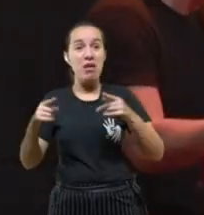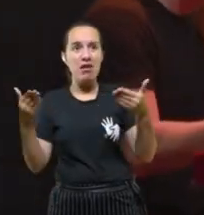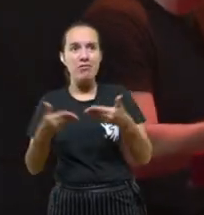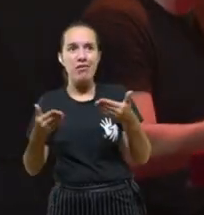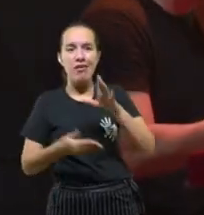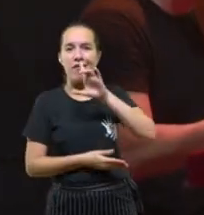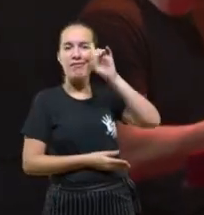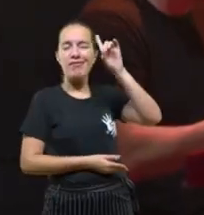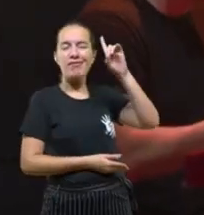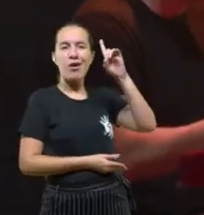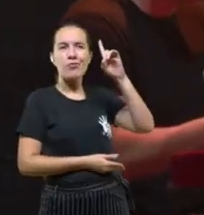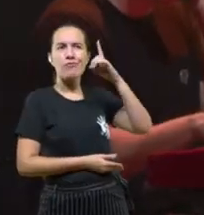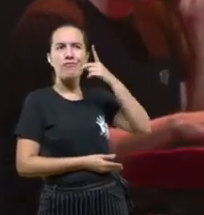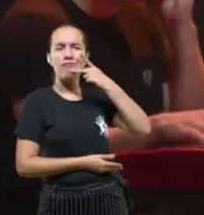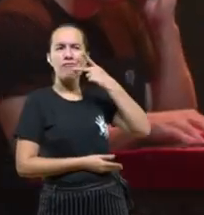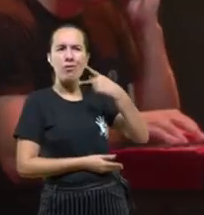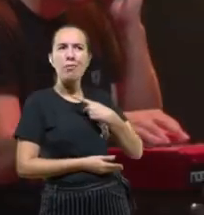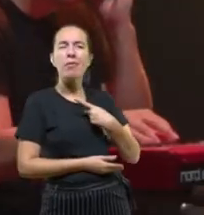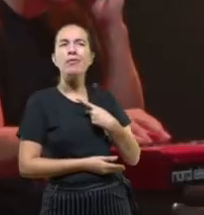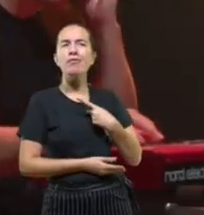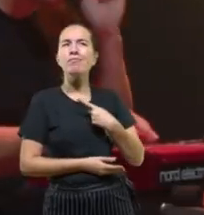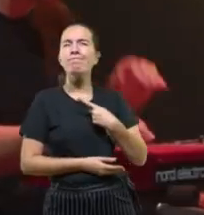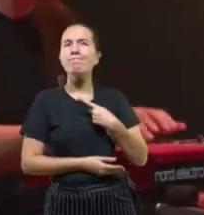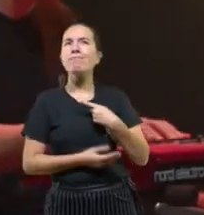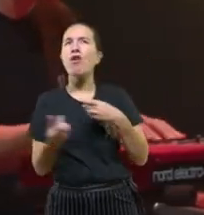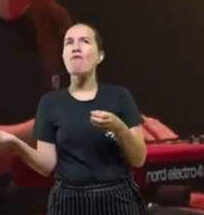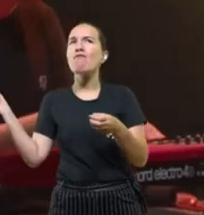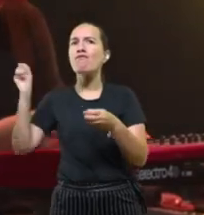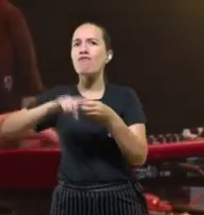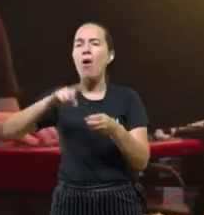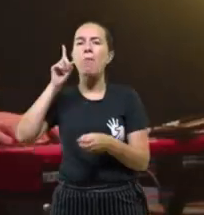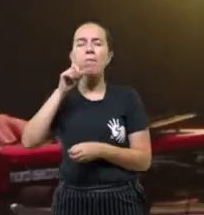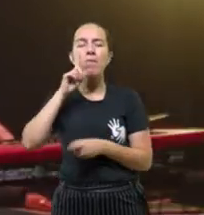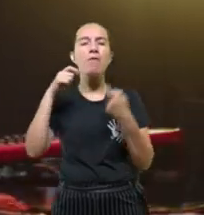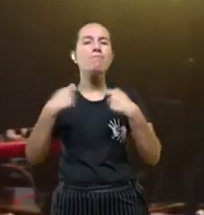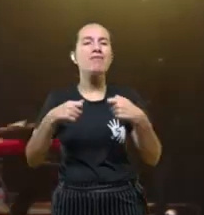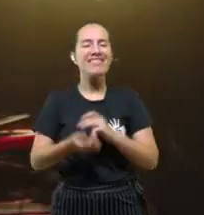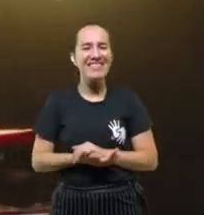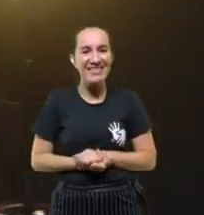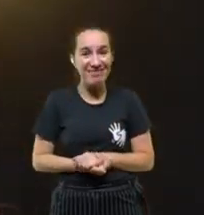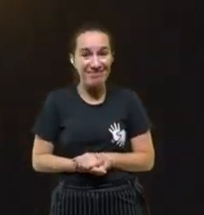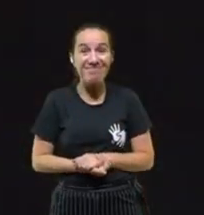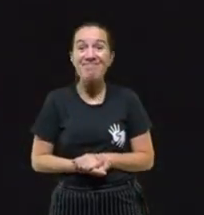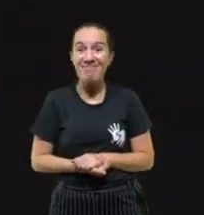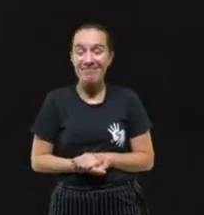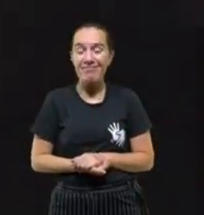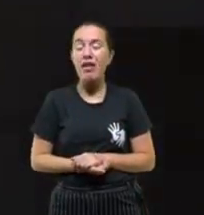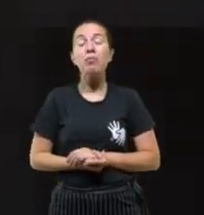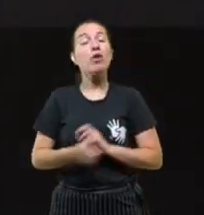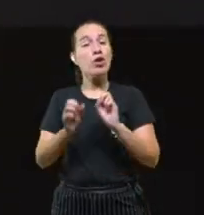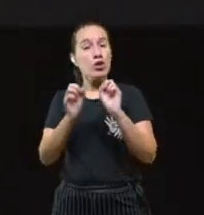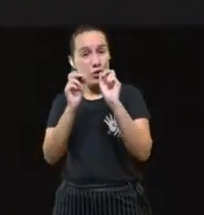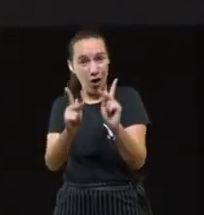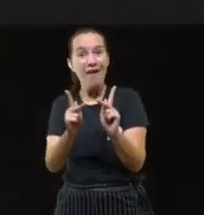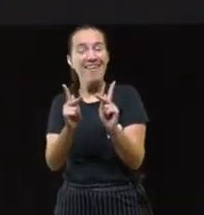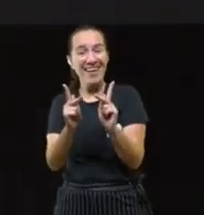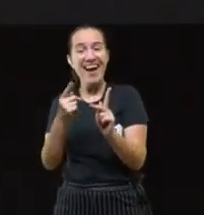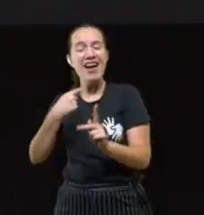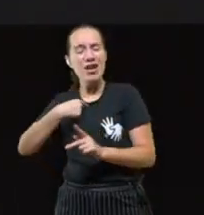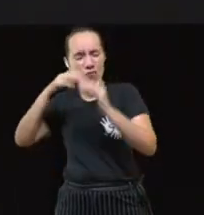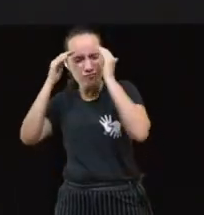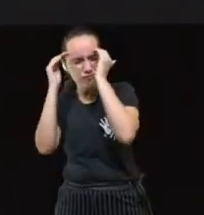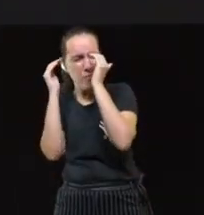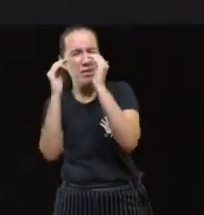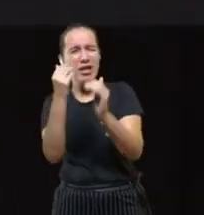ao mesmo tempo, sabe? Eu comecei o ano, passei um mês, sabe, nos Estados Unidos, queimando no fogo